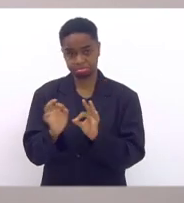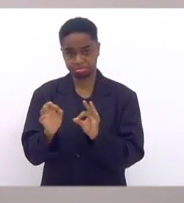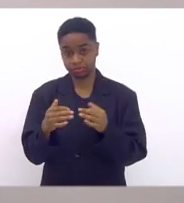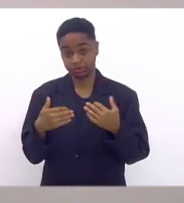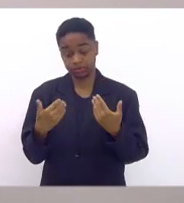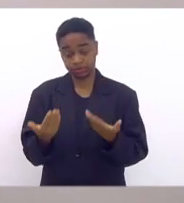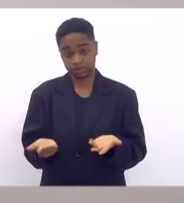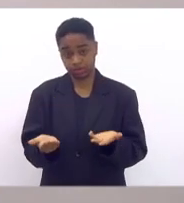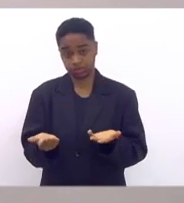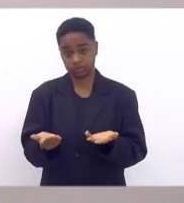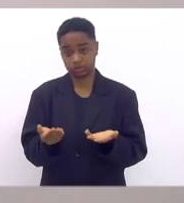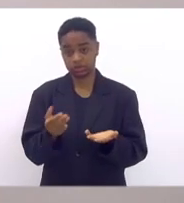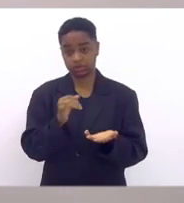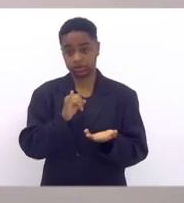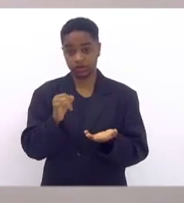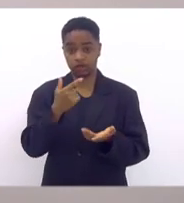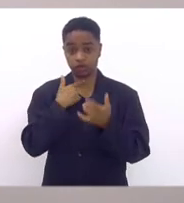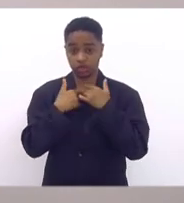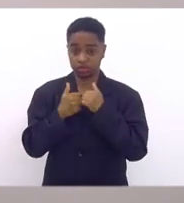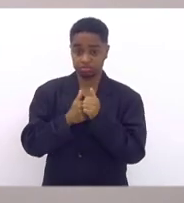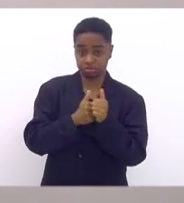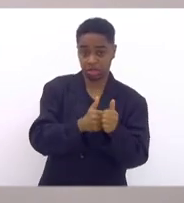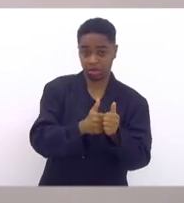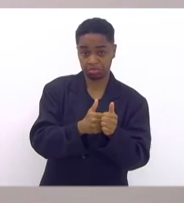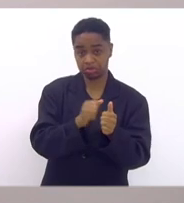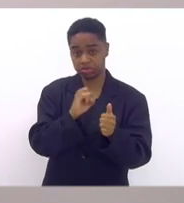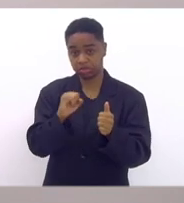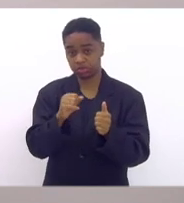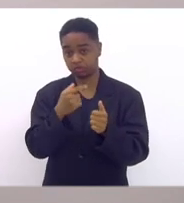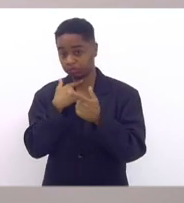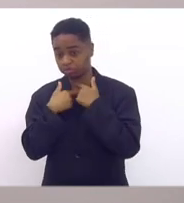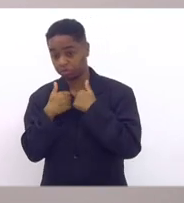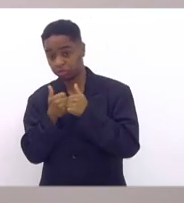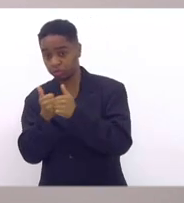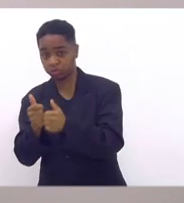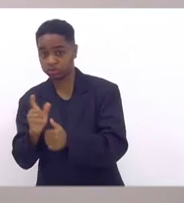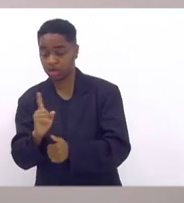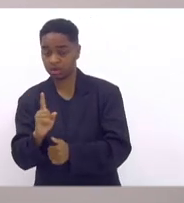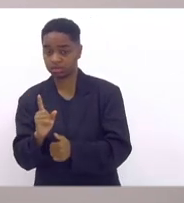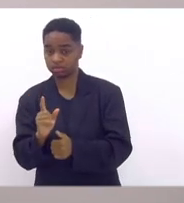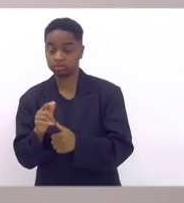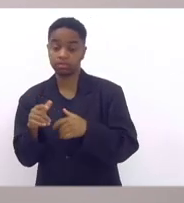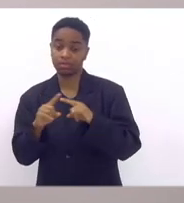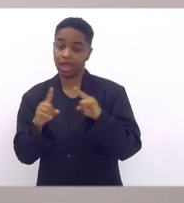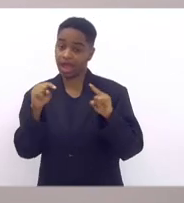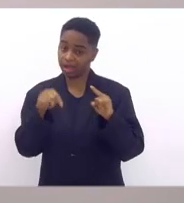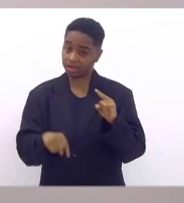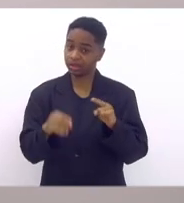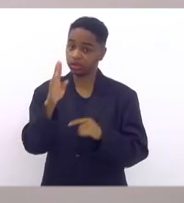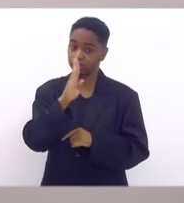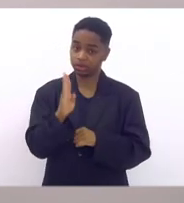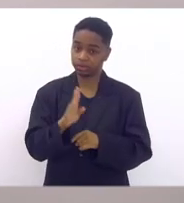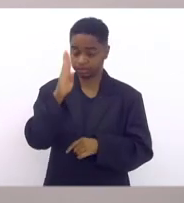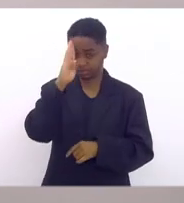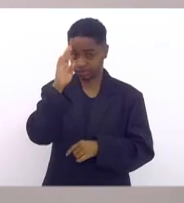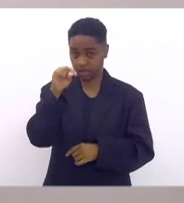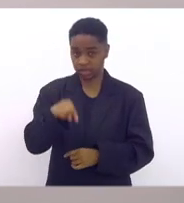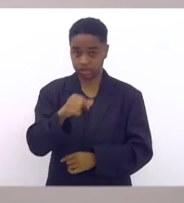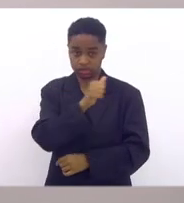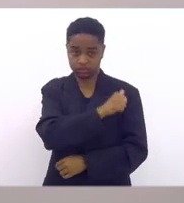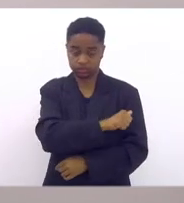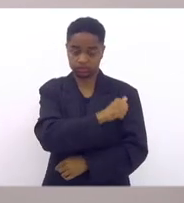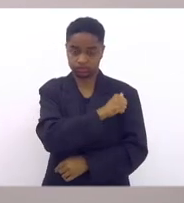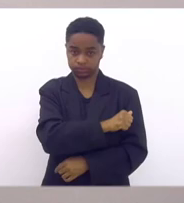seja se você quiser você segue se você quiser você não segue em geral no Brasil em especial no estado do Rio de Janeiro que a